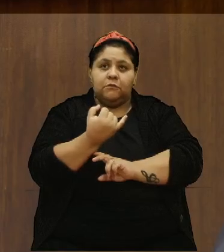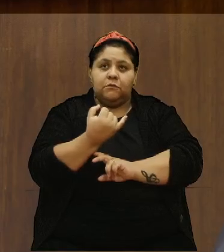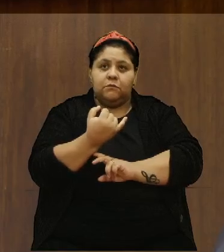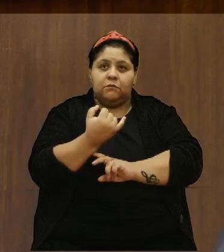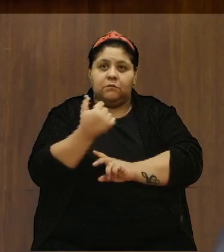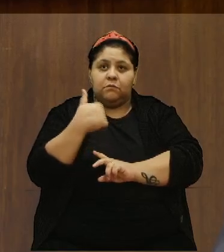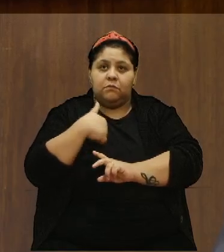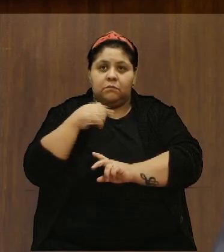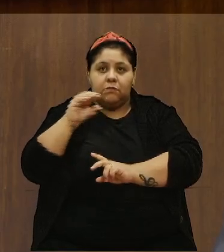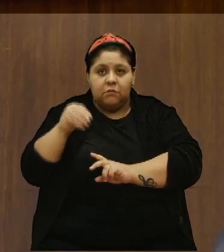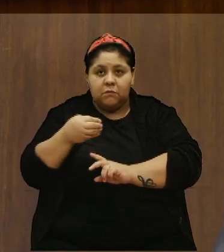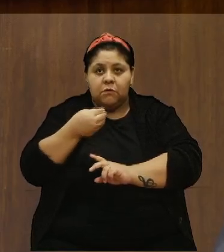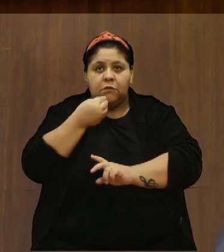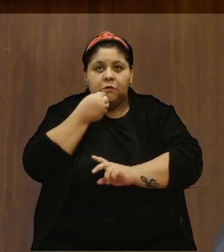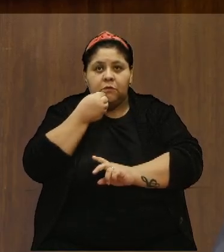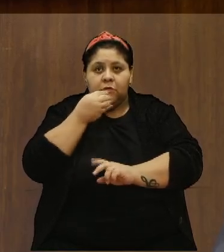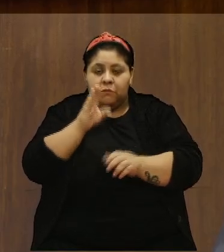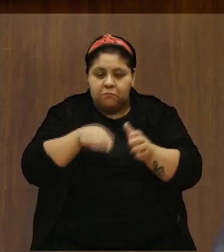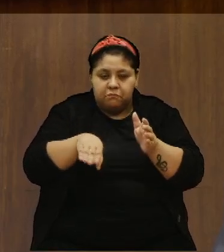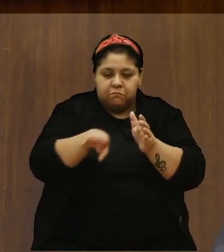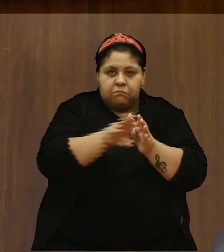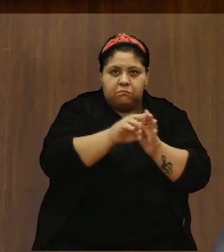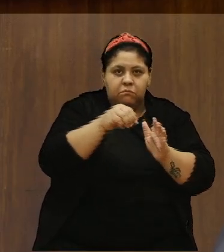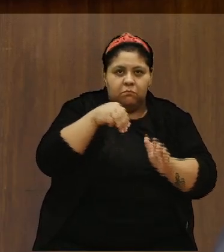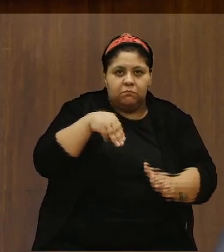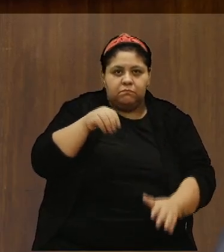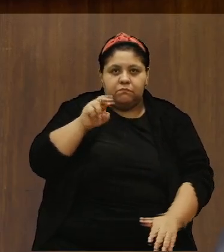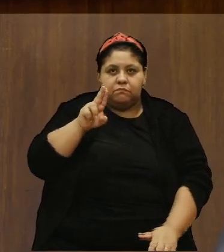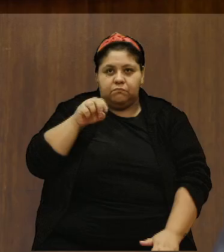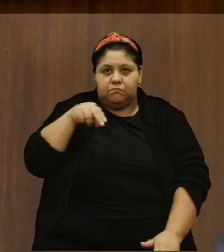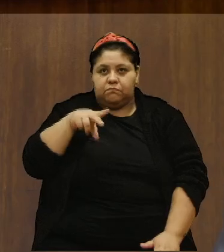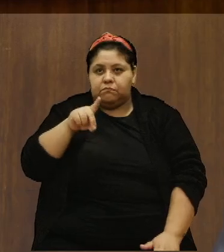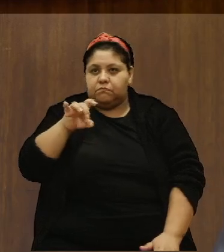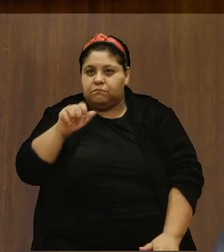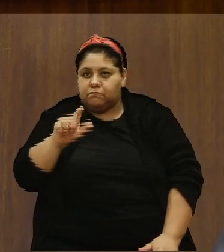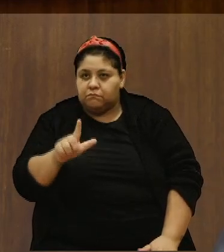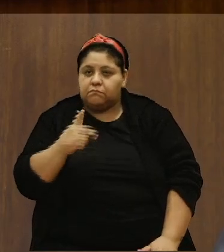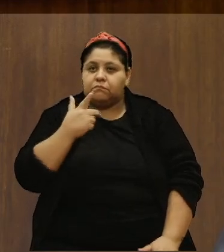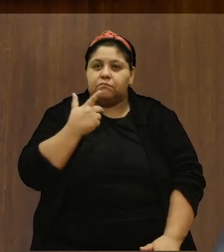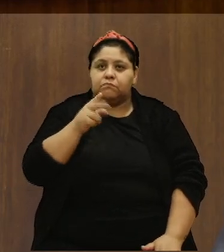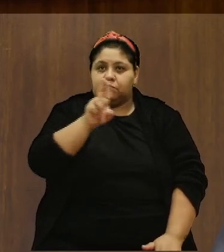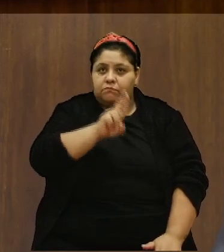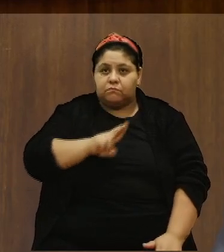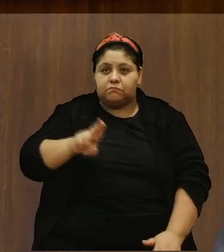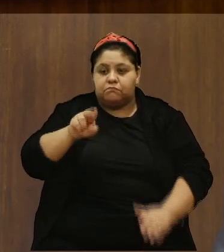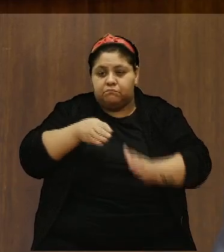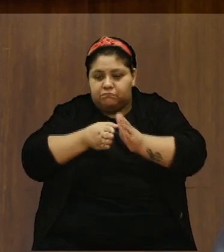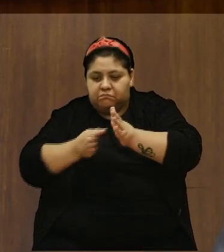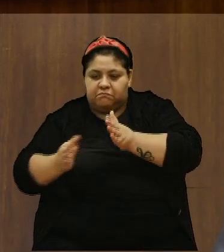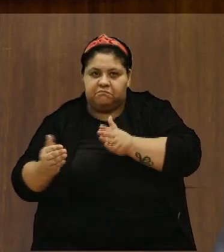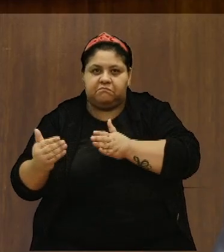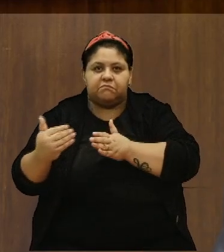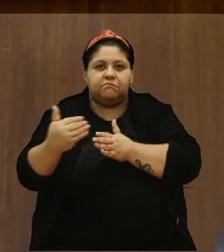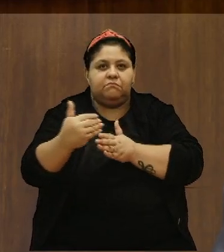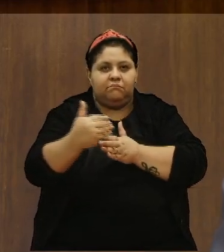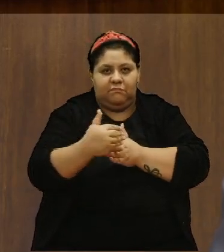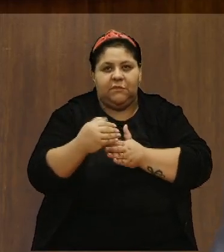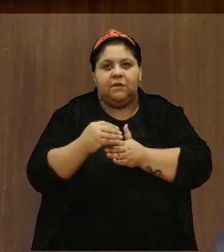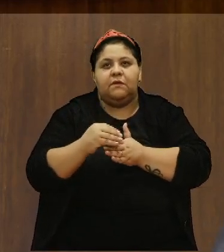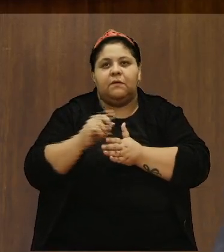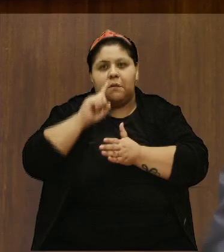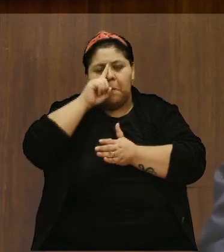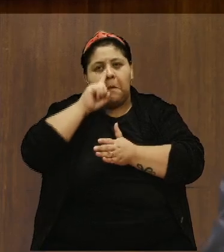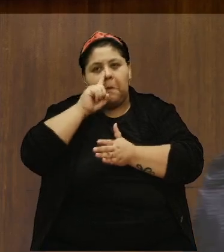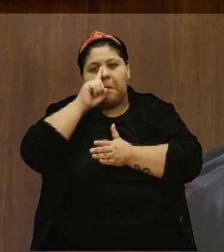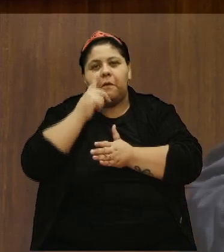segui as oportunidades, fui até a Mundial, fui até a Mercosul, fábrica de motores, precisei utilizar essa rótula, e algo que é extremamente perigoso. Eu